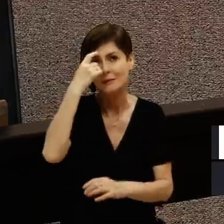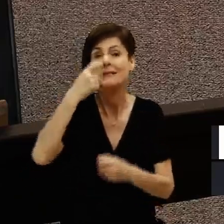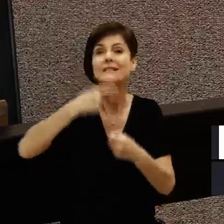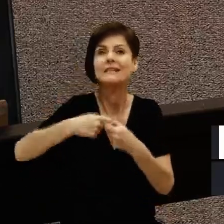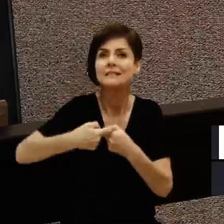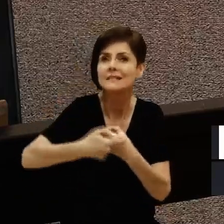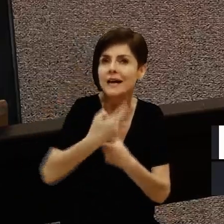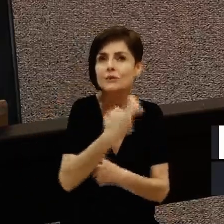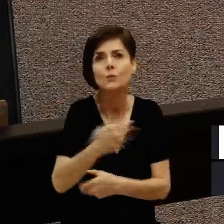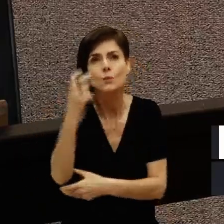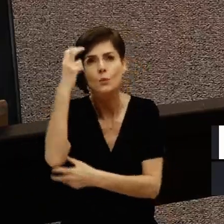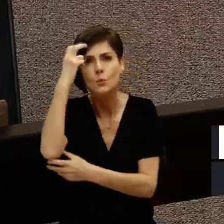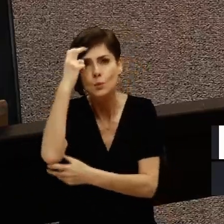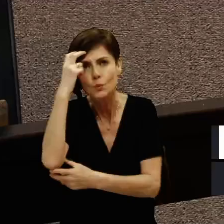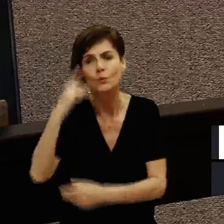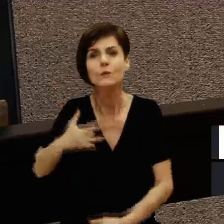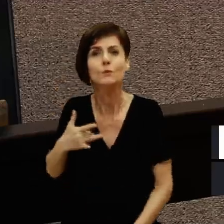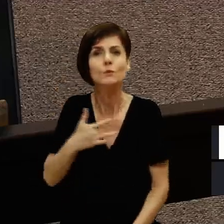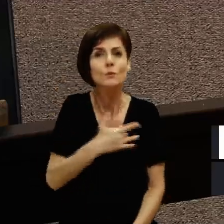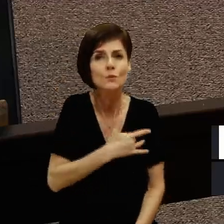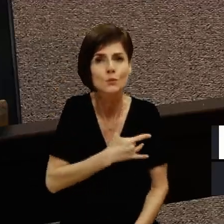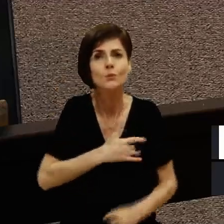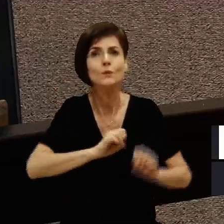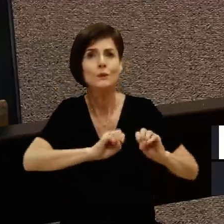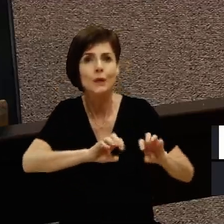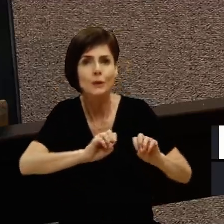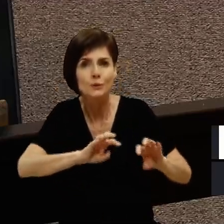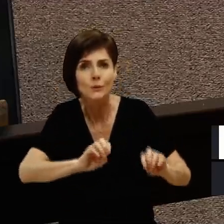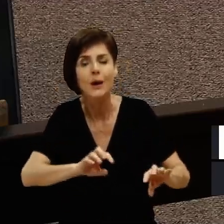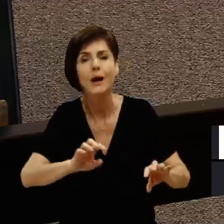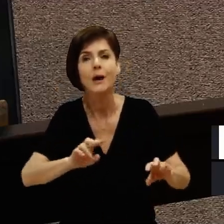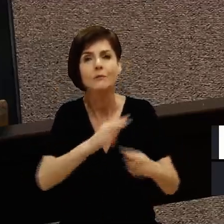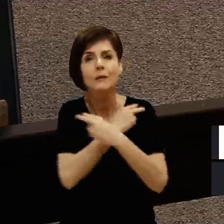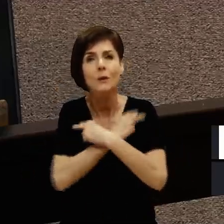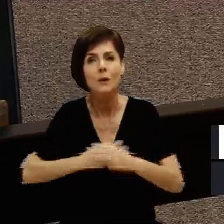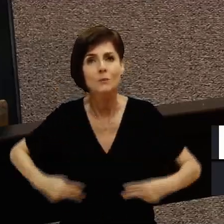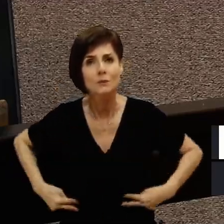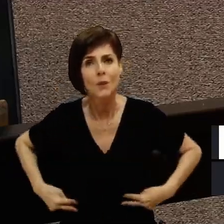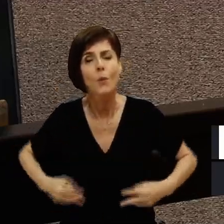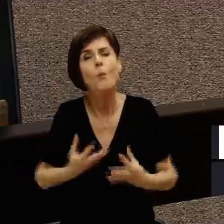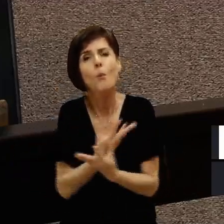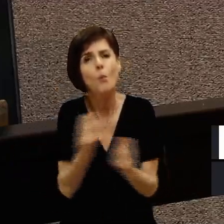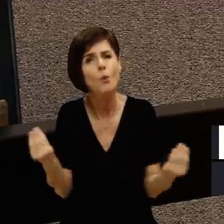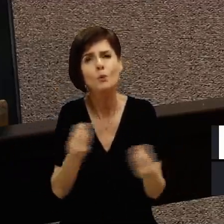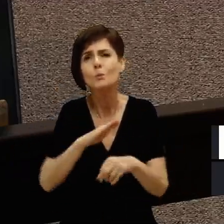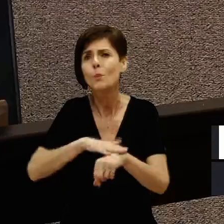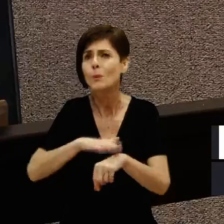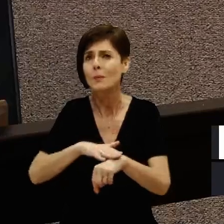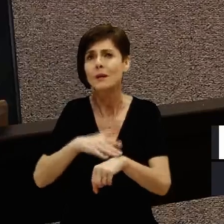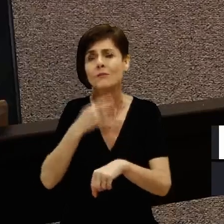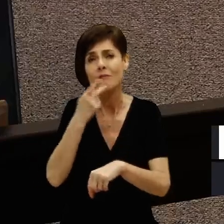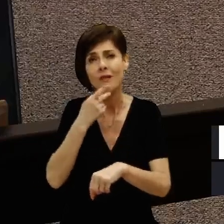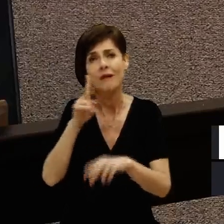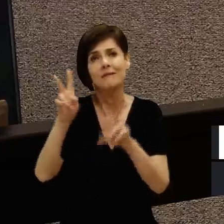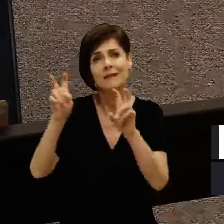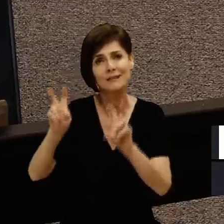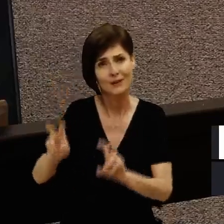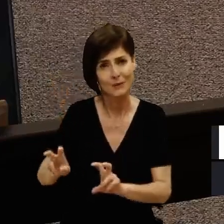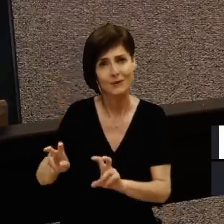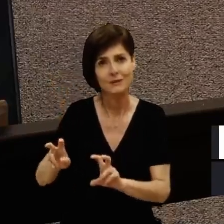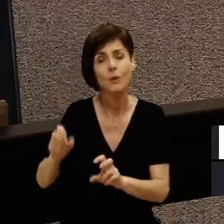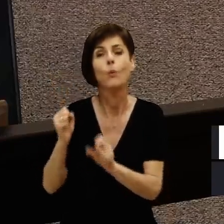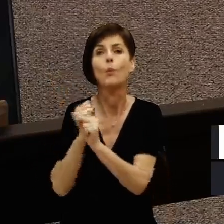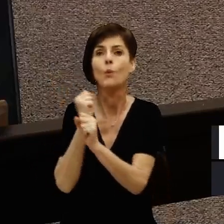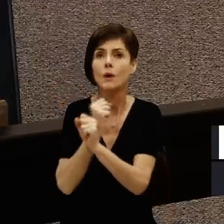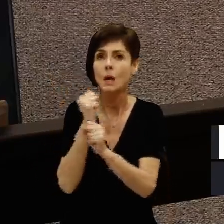da cultura, na questão da saúde, da educação, da guarda municipal. Quantos momentos viemos aqui para falar dessas situações?